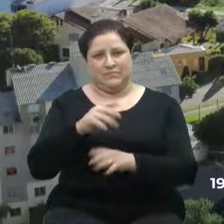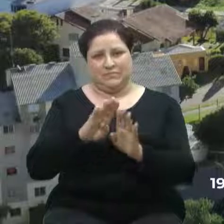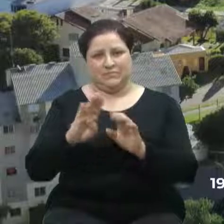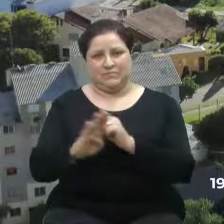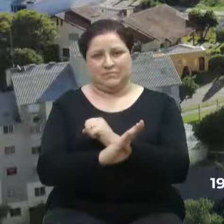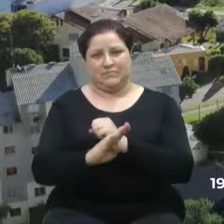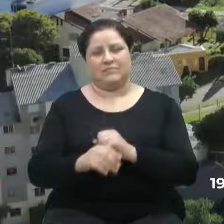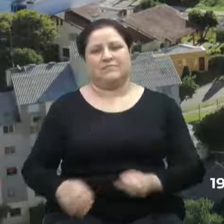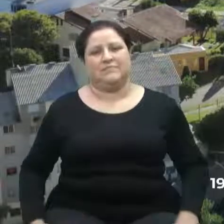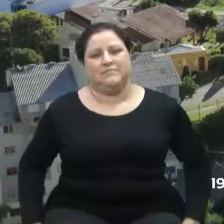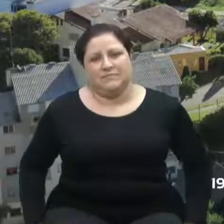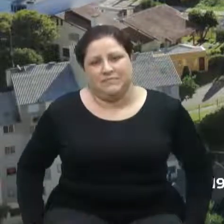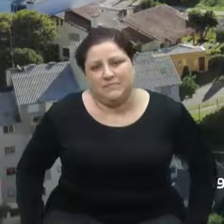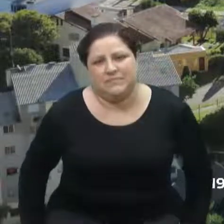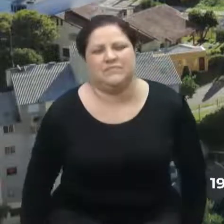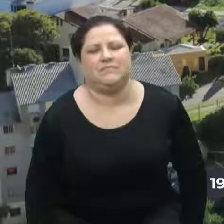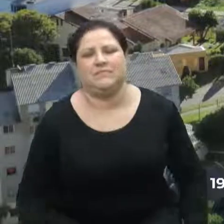Então, aqui